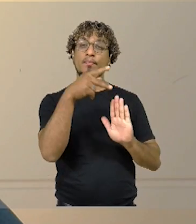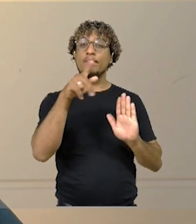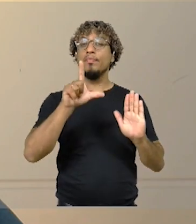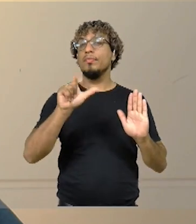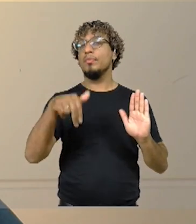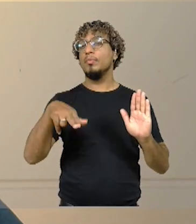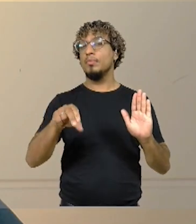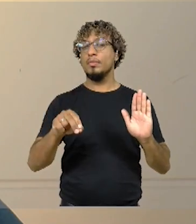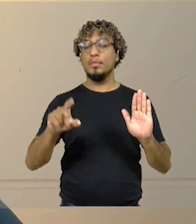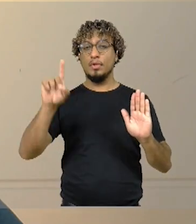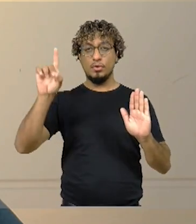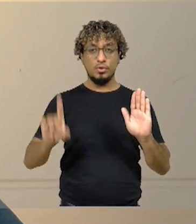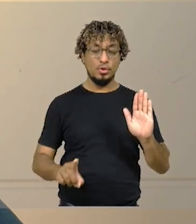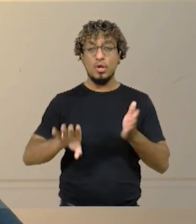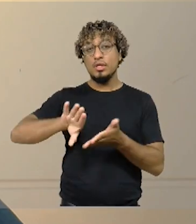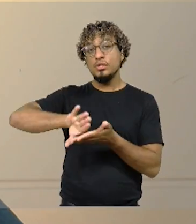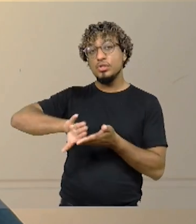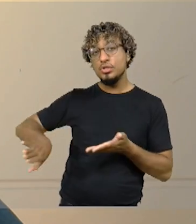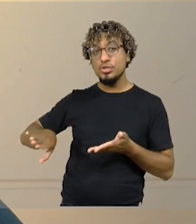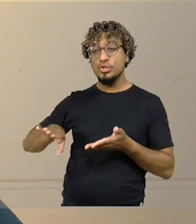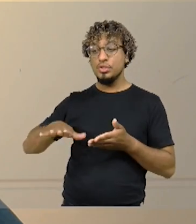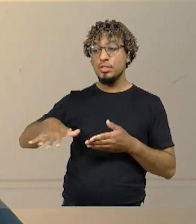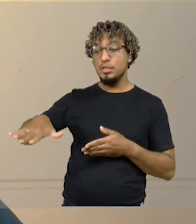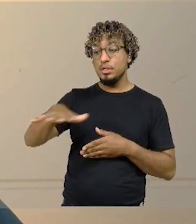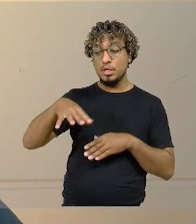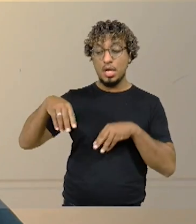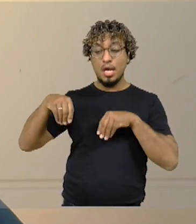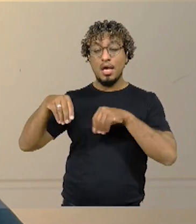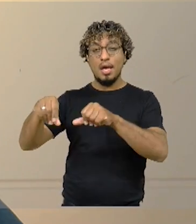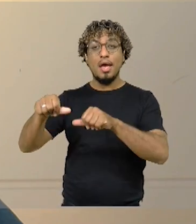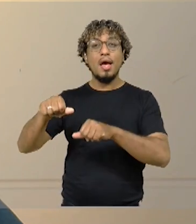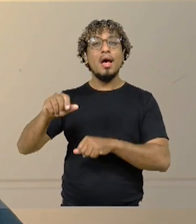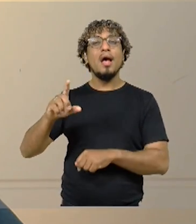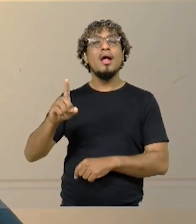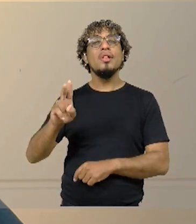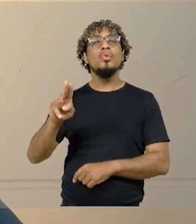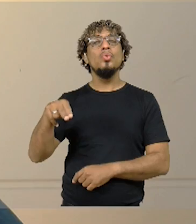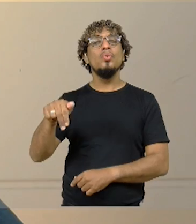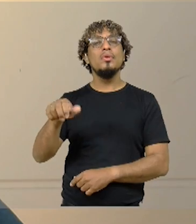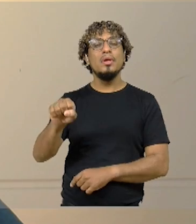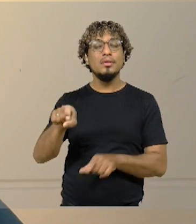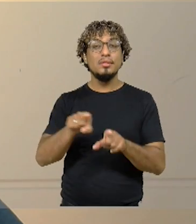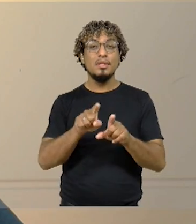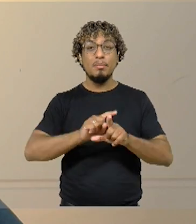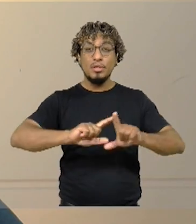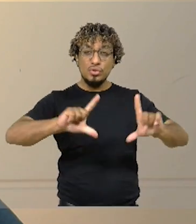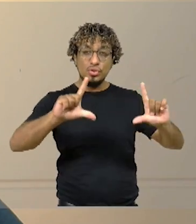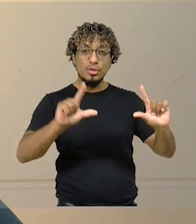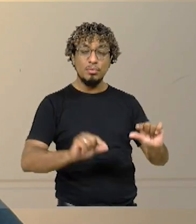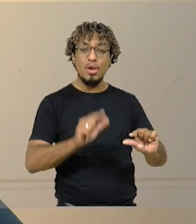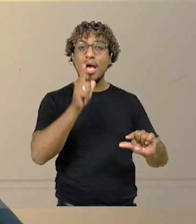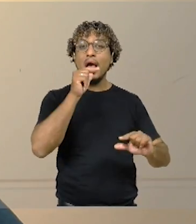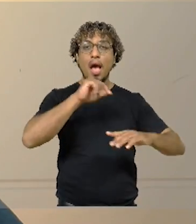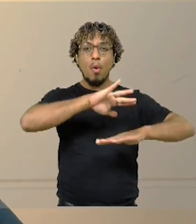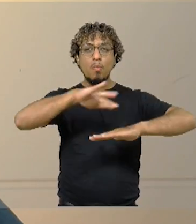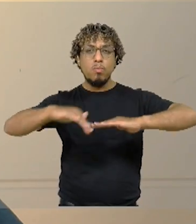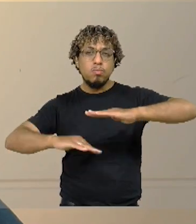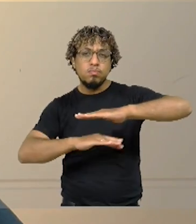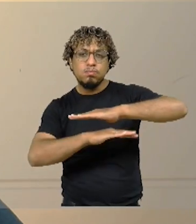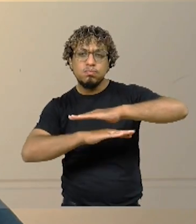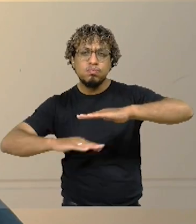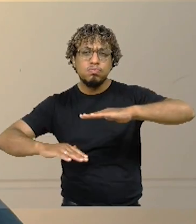cooperativas, né? Que precisam também de investimento, porque a gente sabe, né? Estudos aí que o Brasil perde bilhões, né? Com o lixo